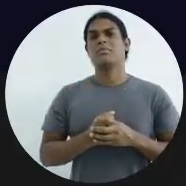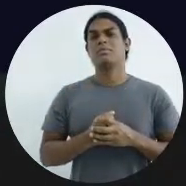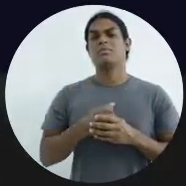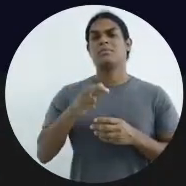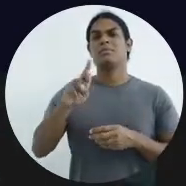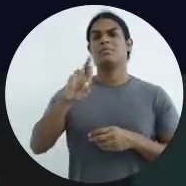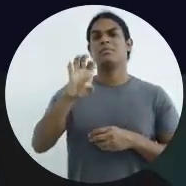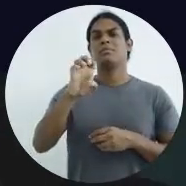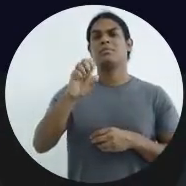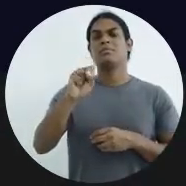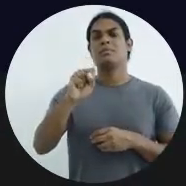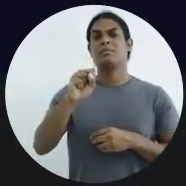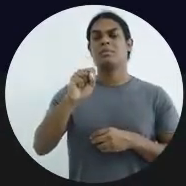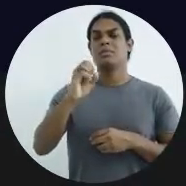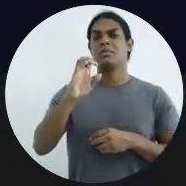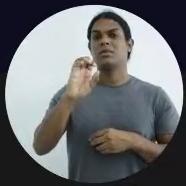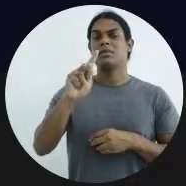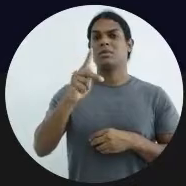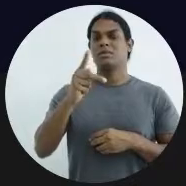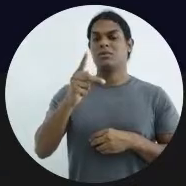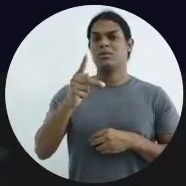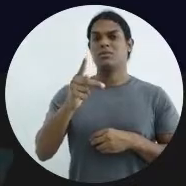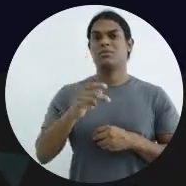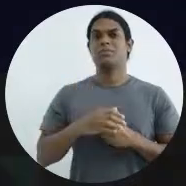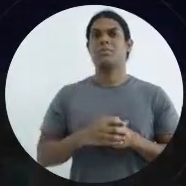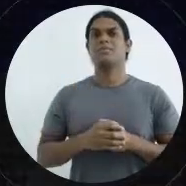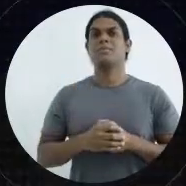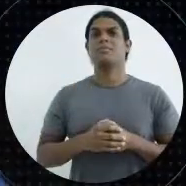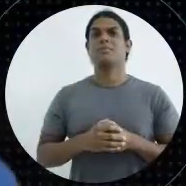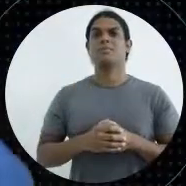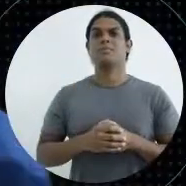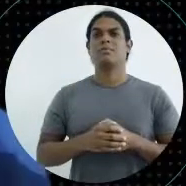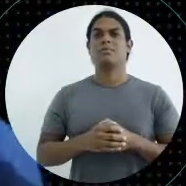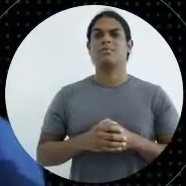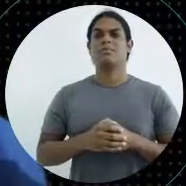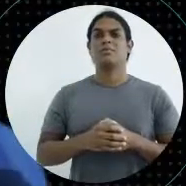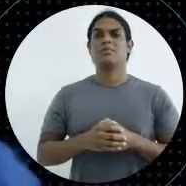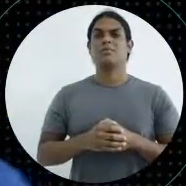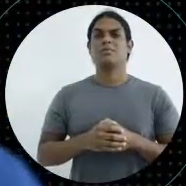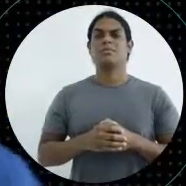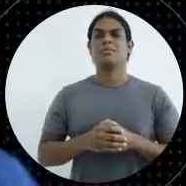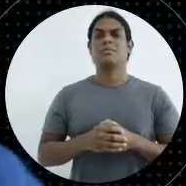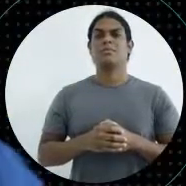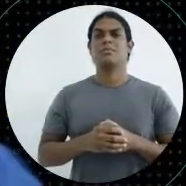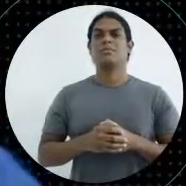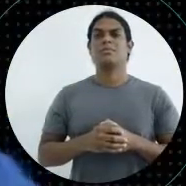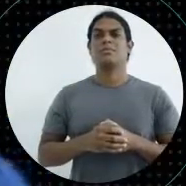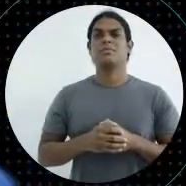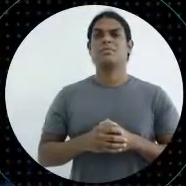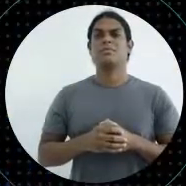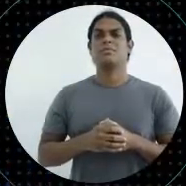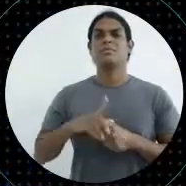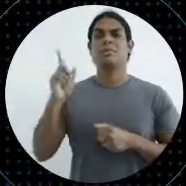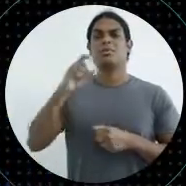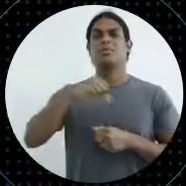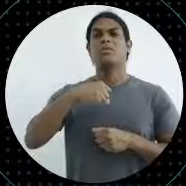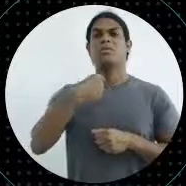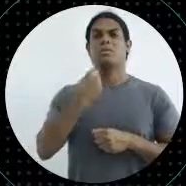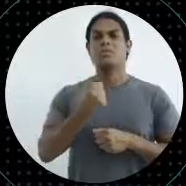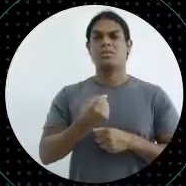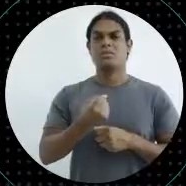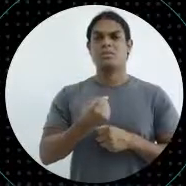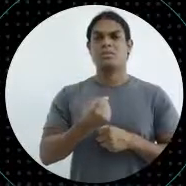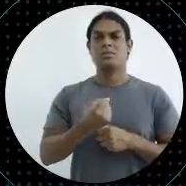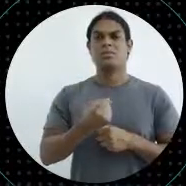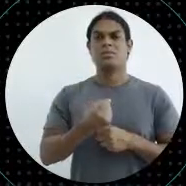Não é uma hashtag porque a gente não tem a tag, né? A gente só tem hash. Então esse símbolozinho de hash,